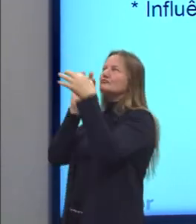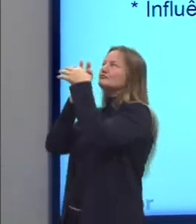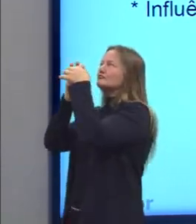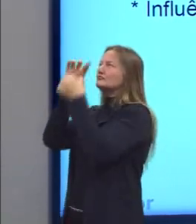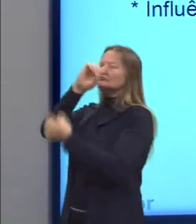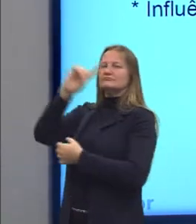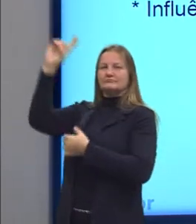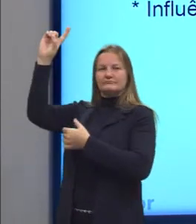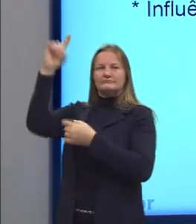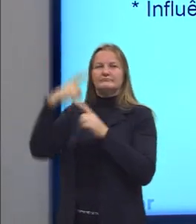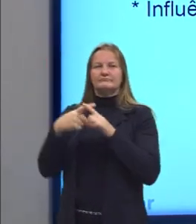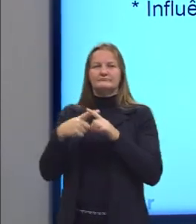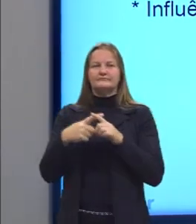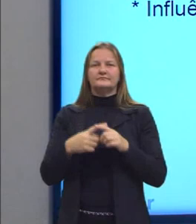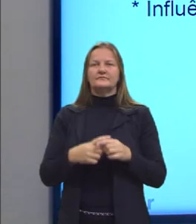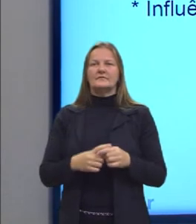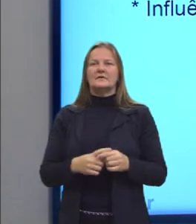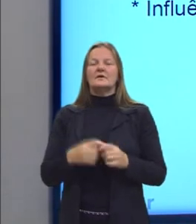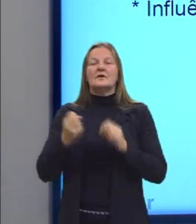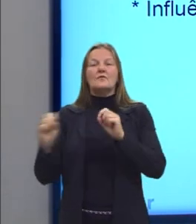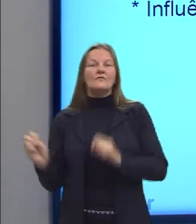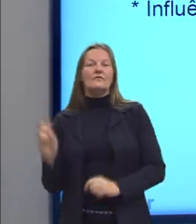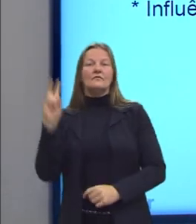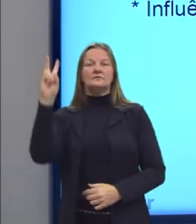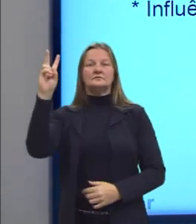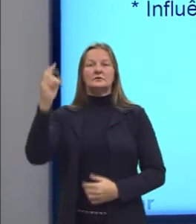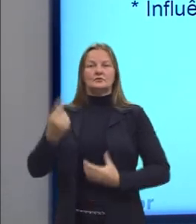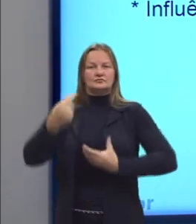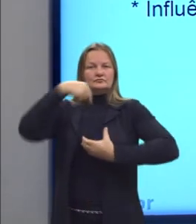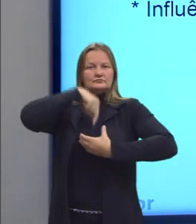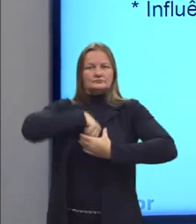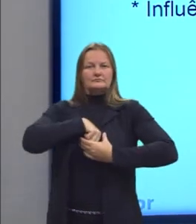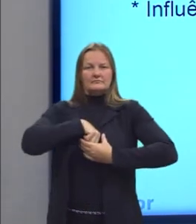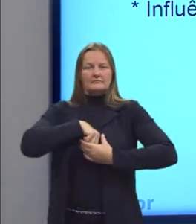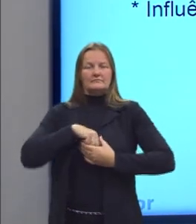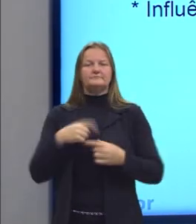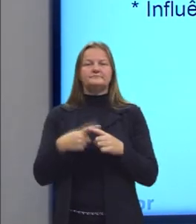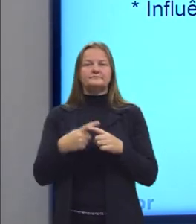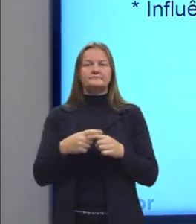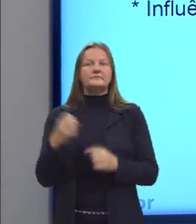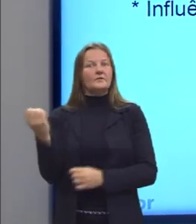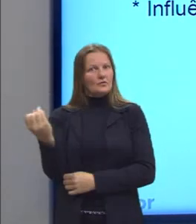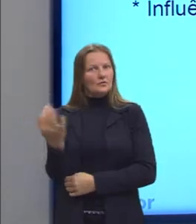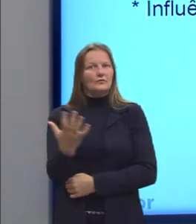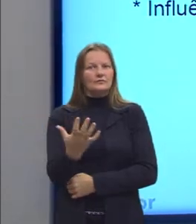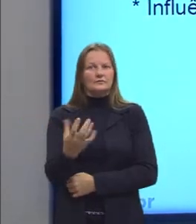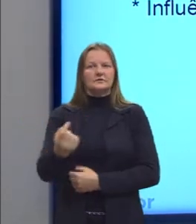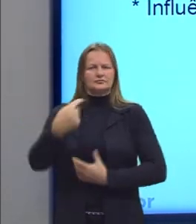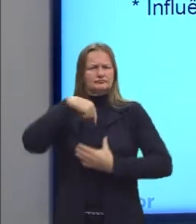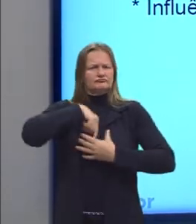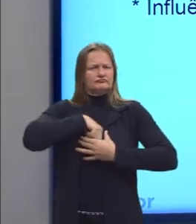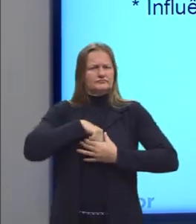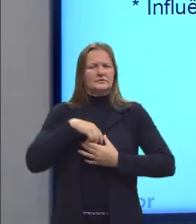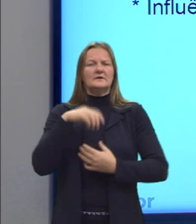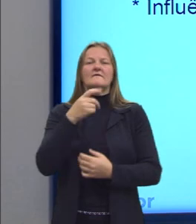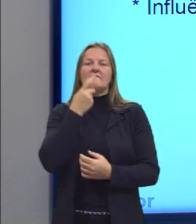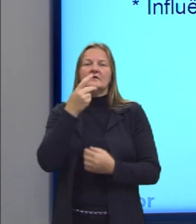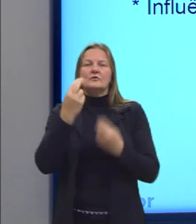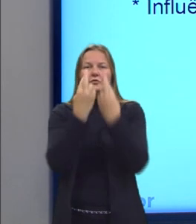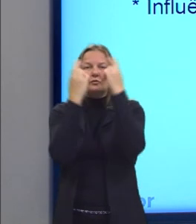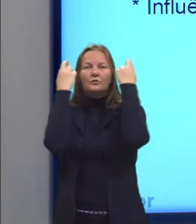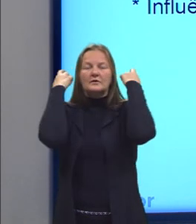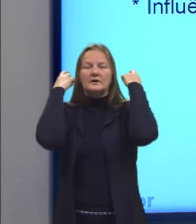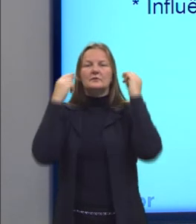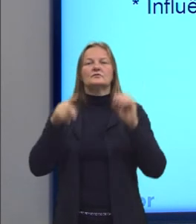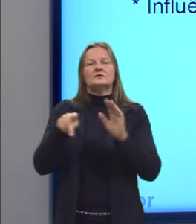esse elemento que eu trouxe antes da valorização da subjetividade é uma novidade né os gregos estavam